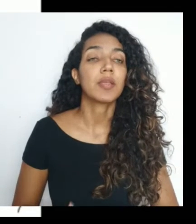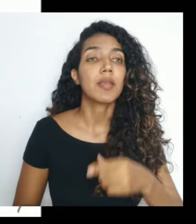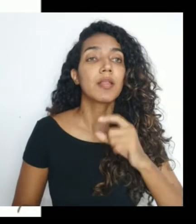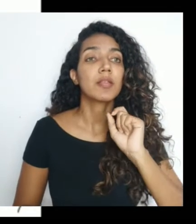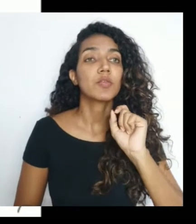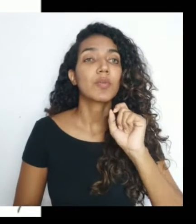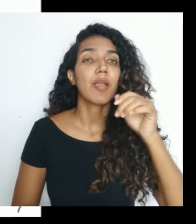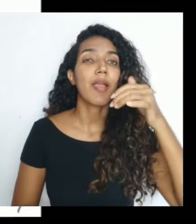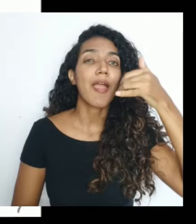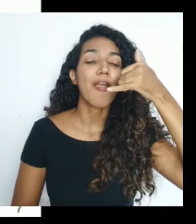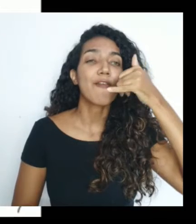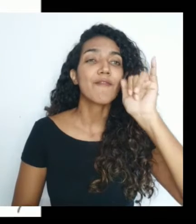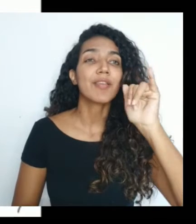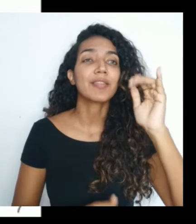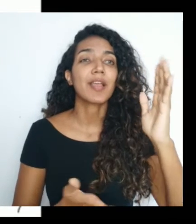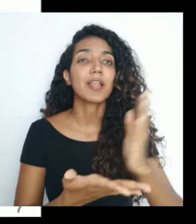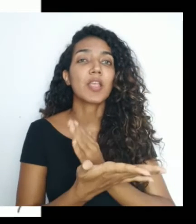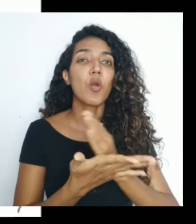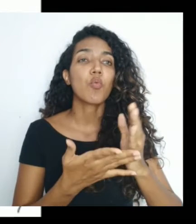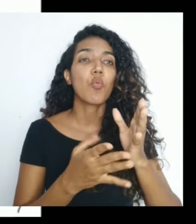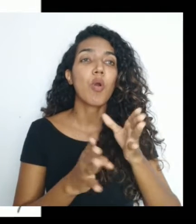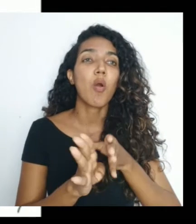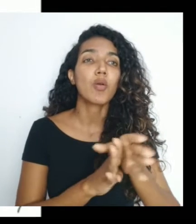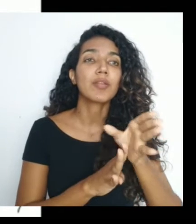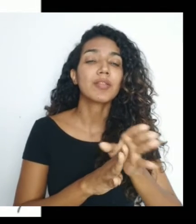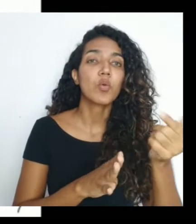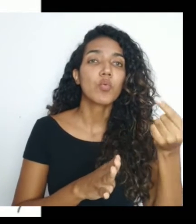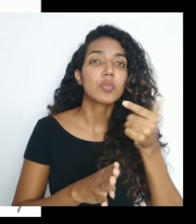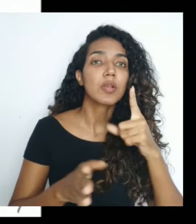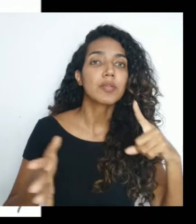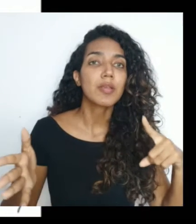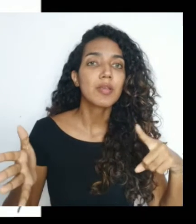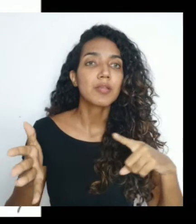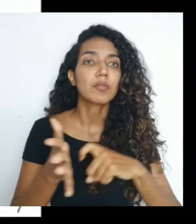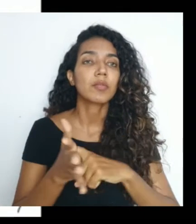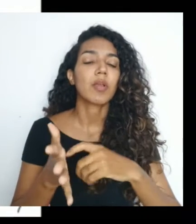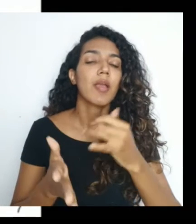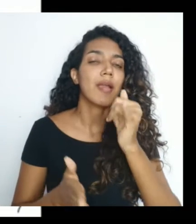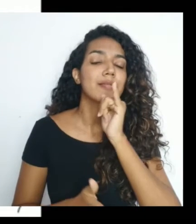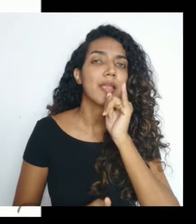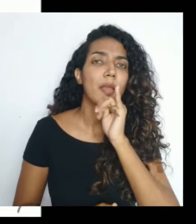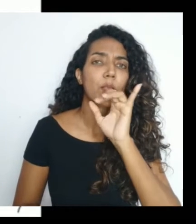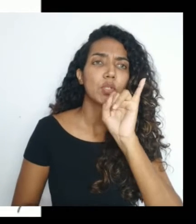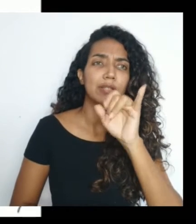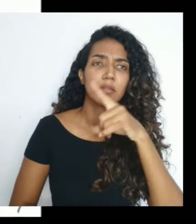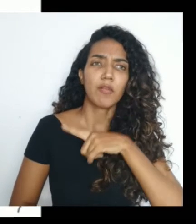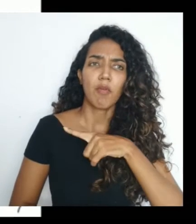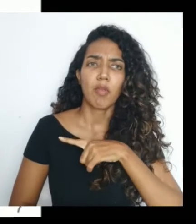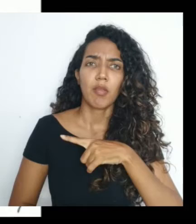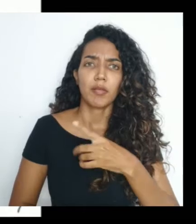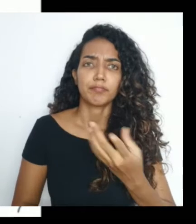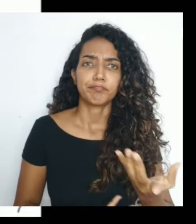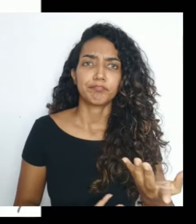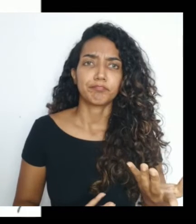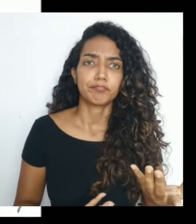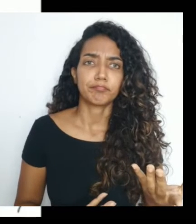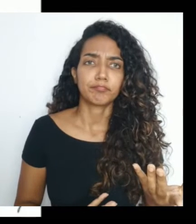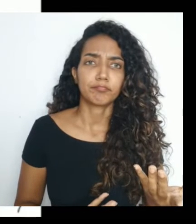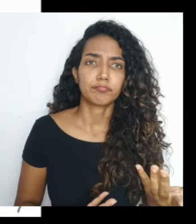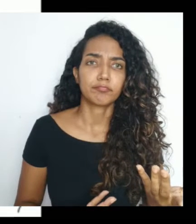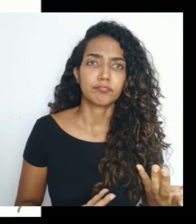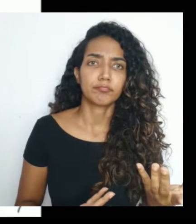instrução seja executada. A exemplo, se você tiver qualquer coisa ou